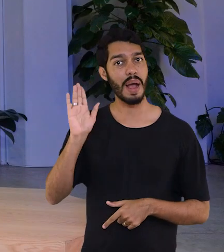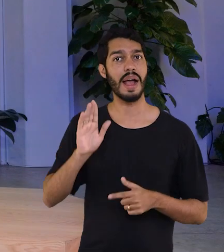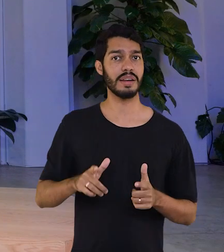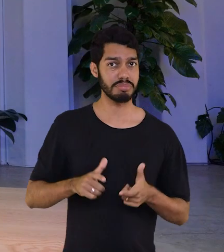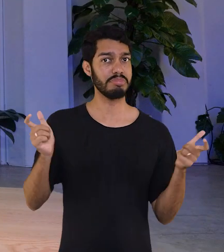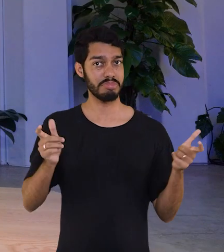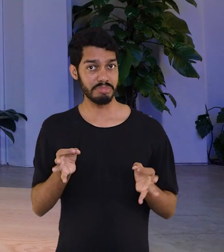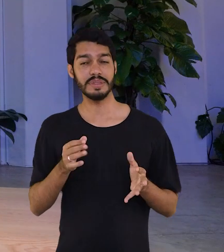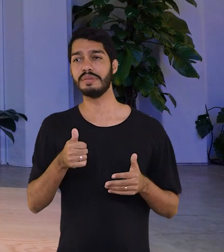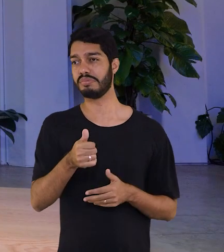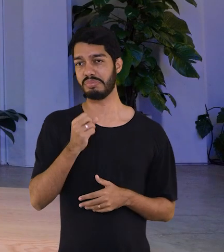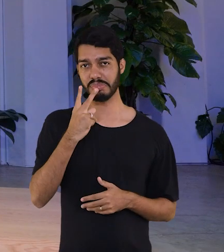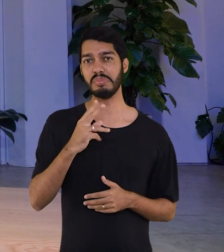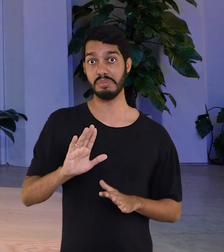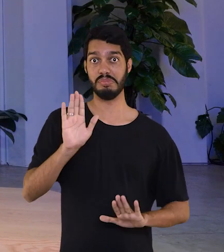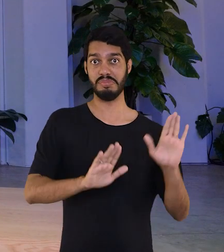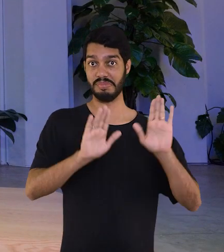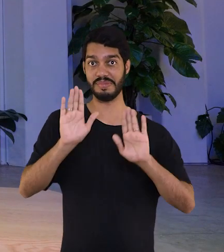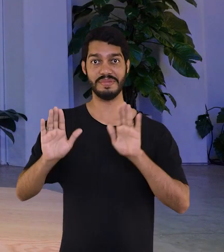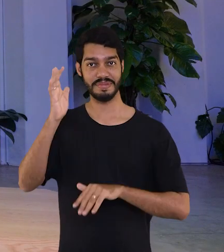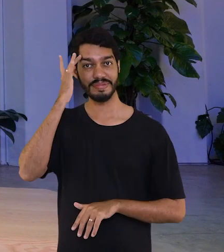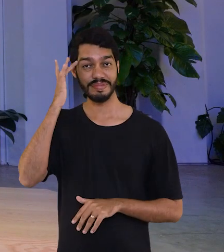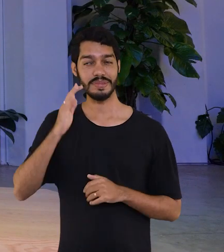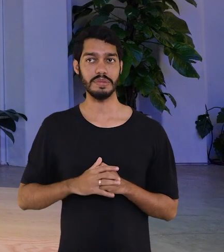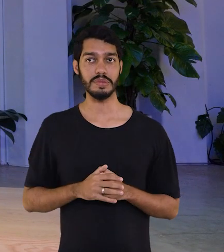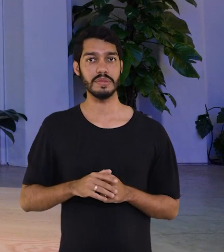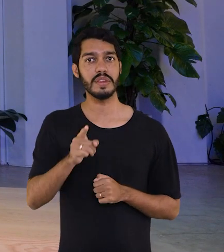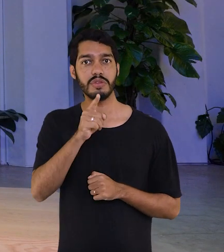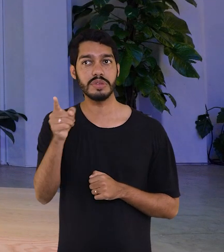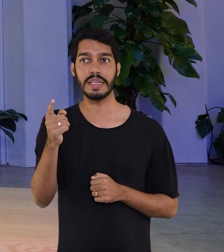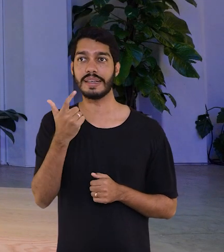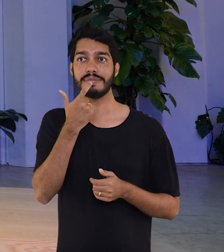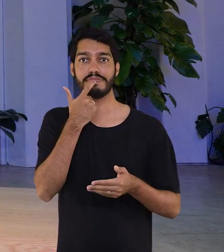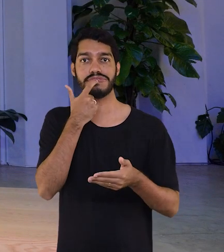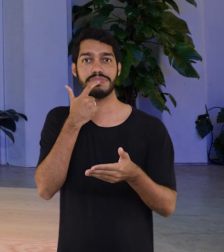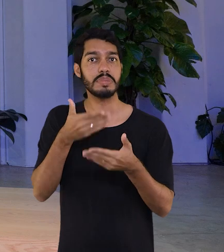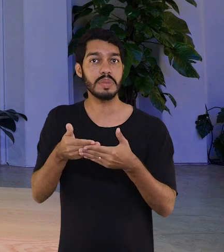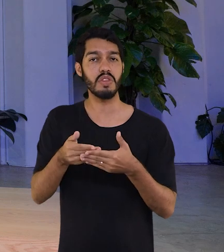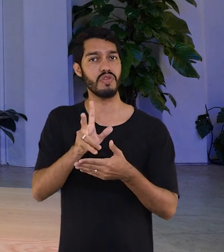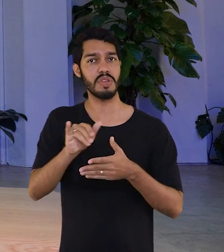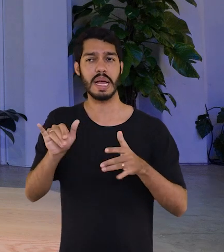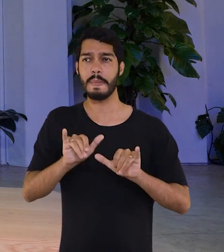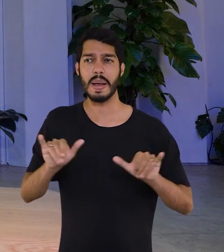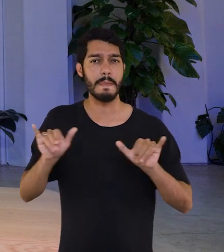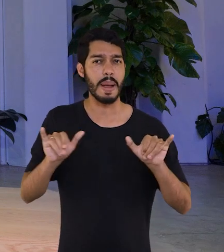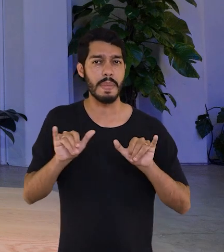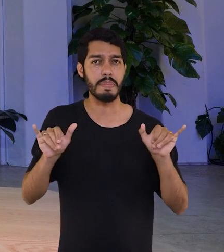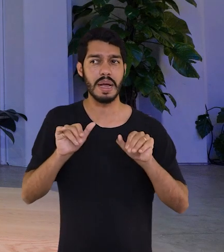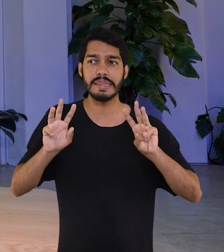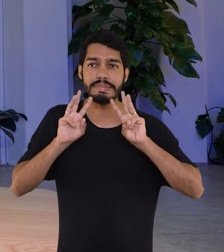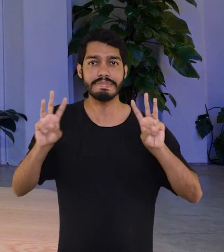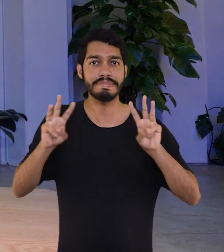A maioria. A maioria. Isso é legal. Então, cara, vocês estão prestes ao boom